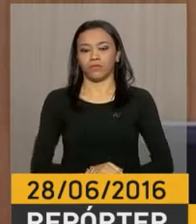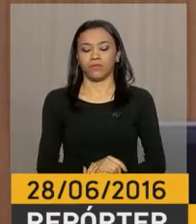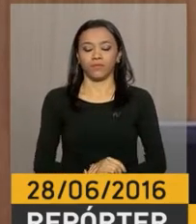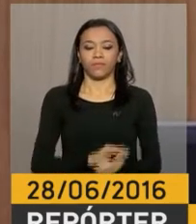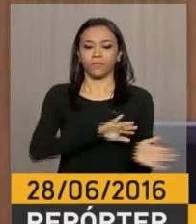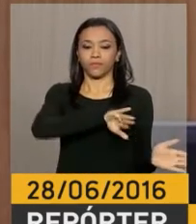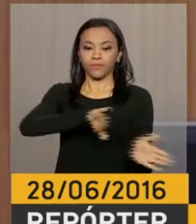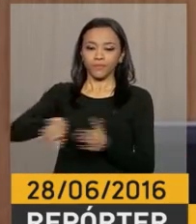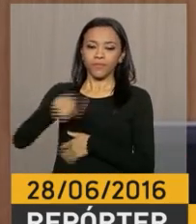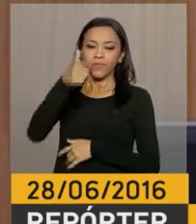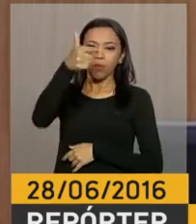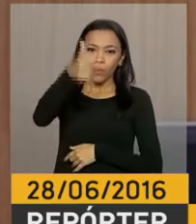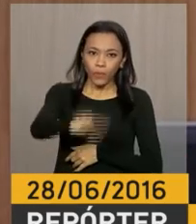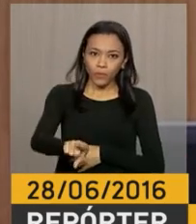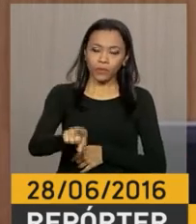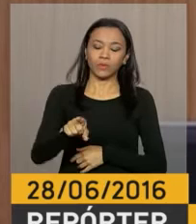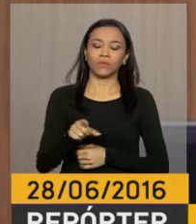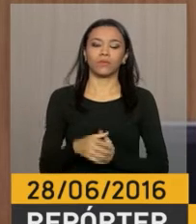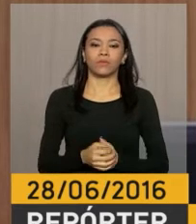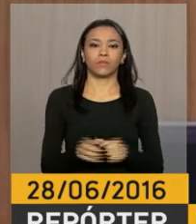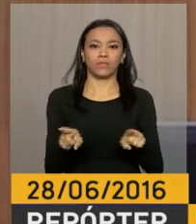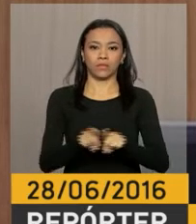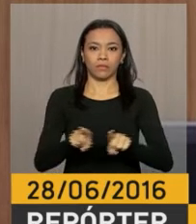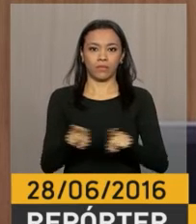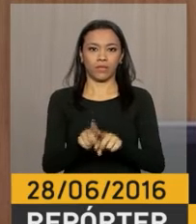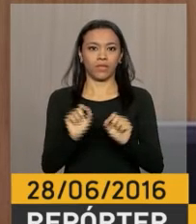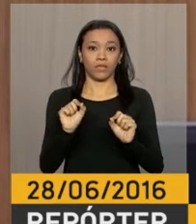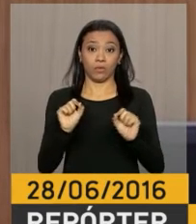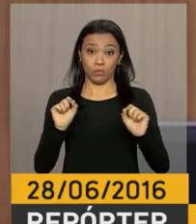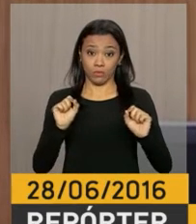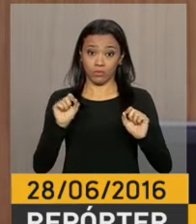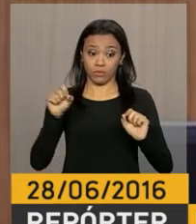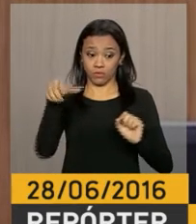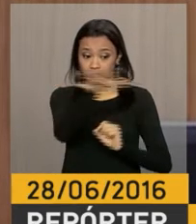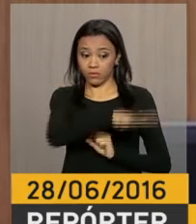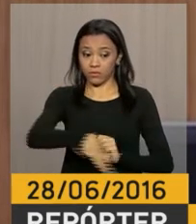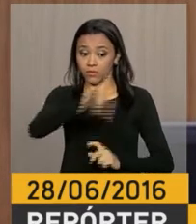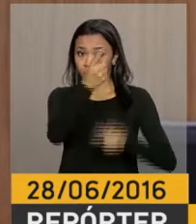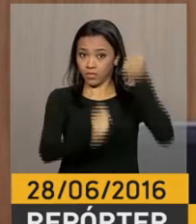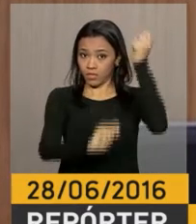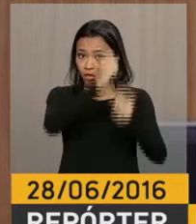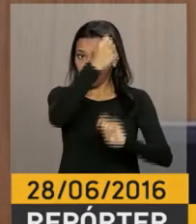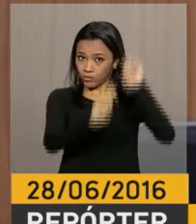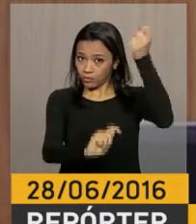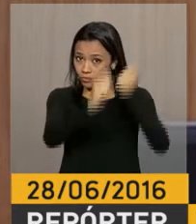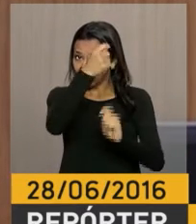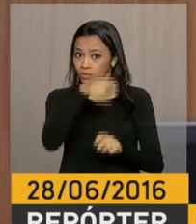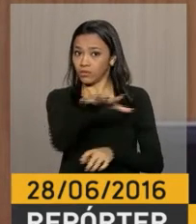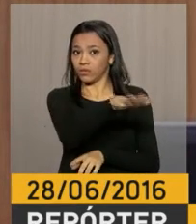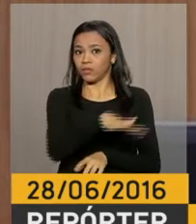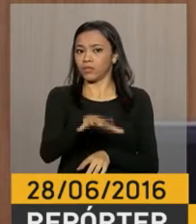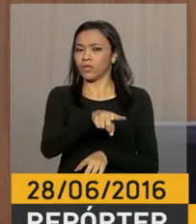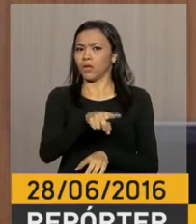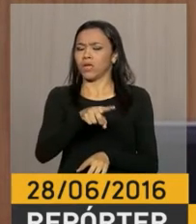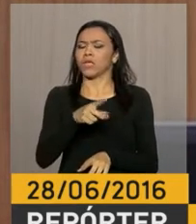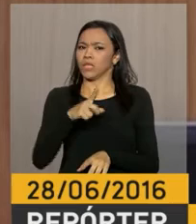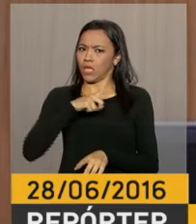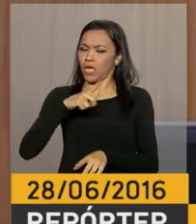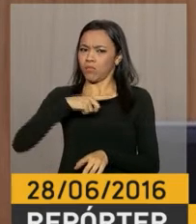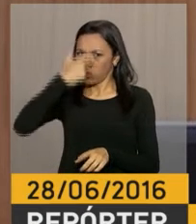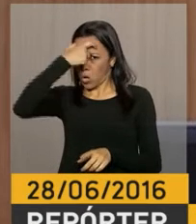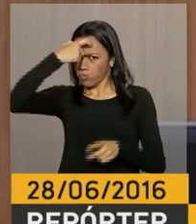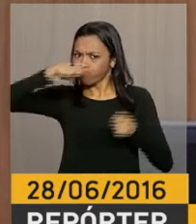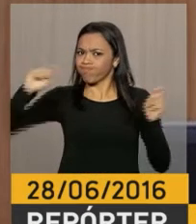Um outro ponto a considerar no que diz respeito à produção industrial é o nível de utilização de capacidade. Nós temos uma